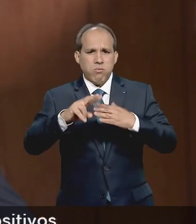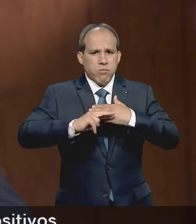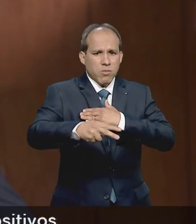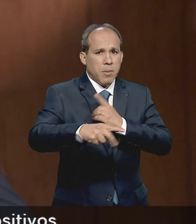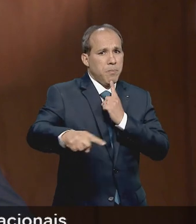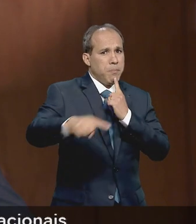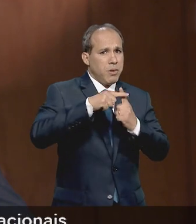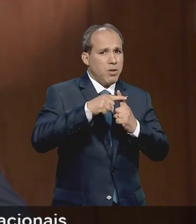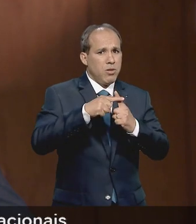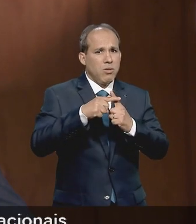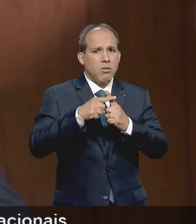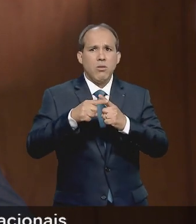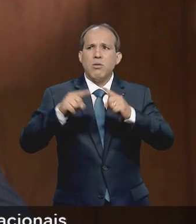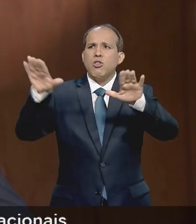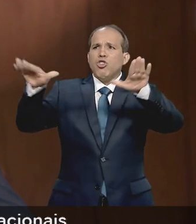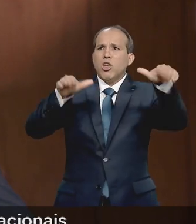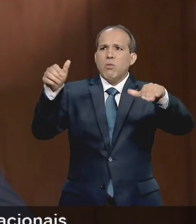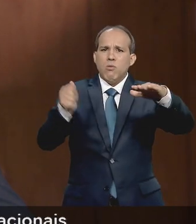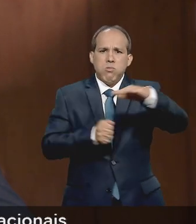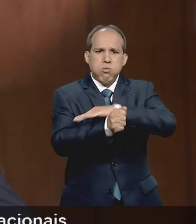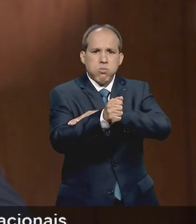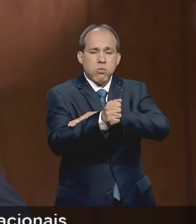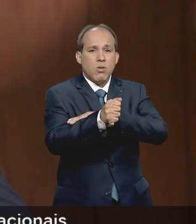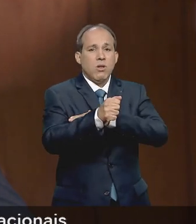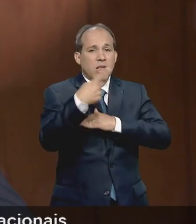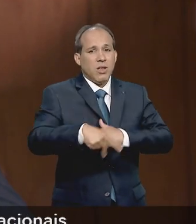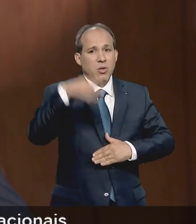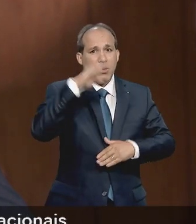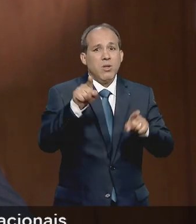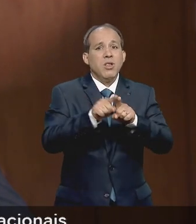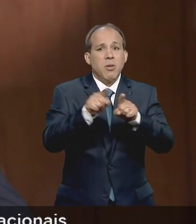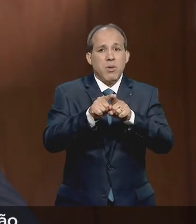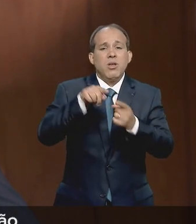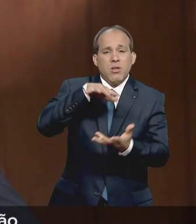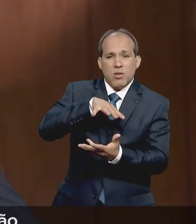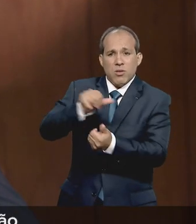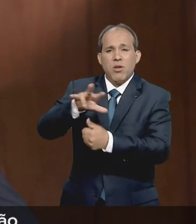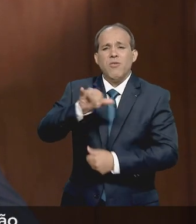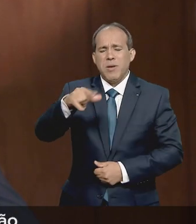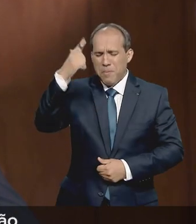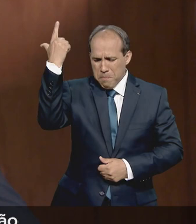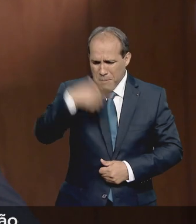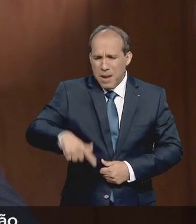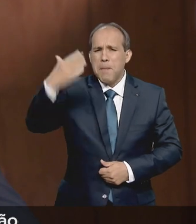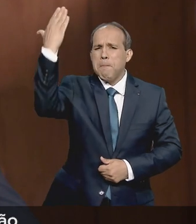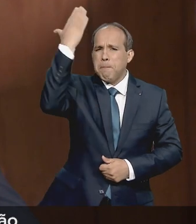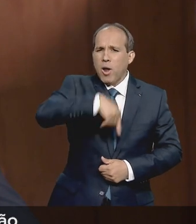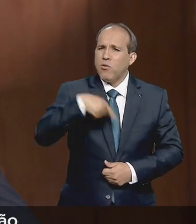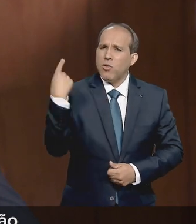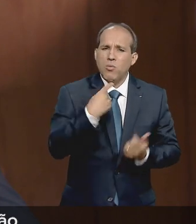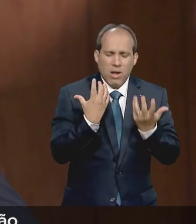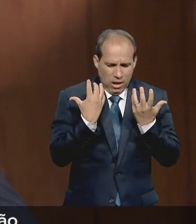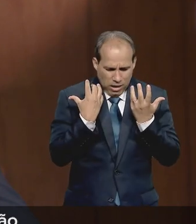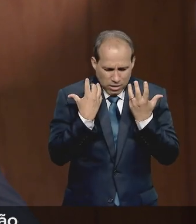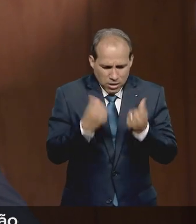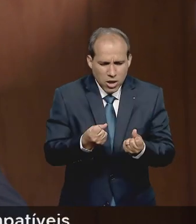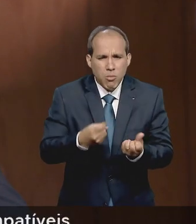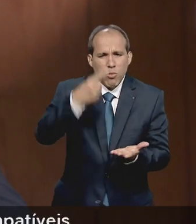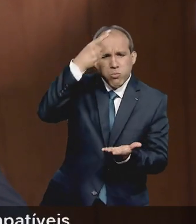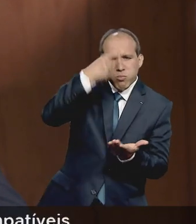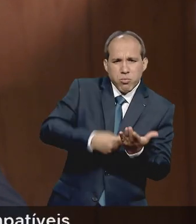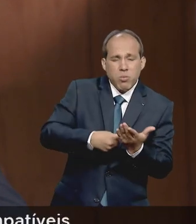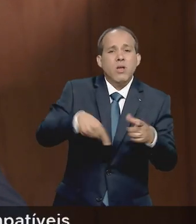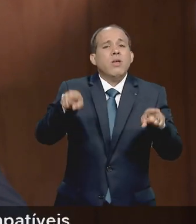geral efeitos positivos para a atração de investimentos nacionais e internacionais em será mais uma evidência da nossa disposição